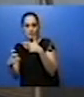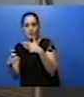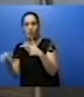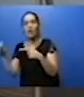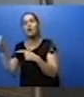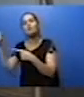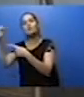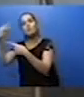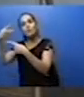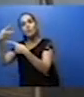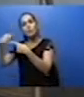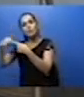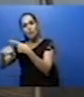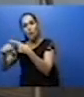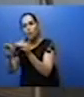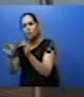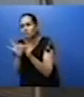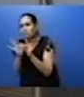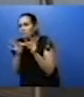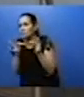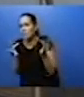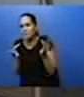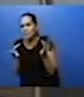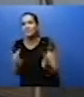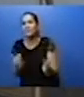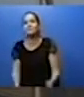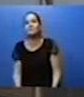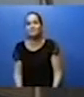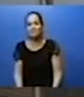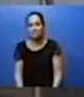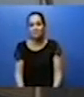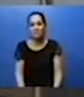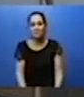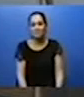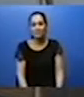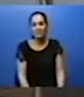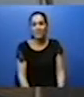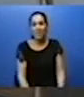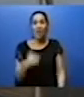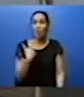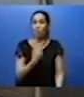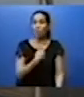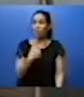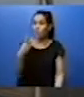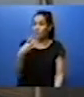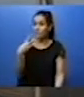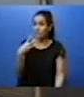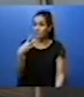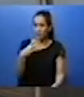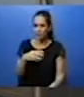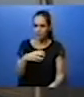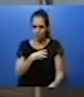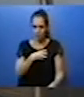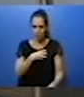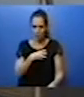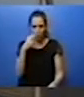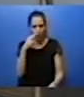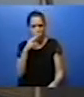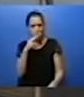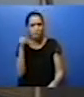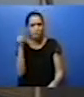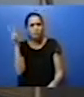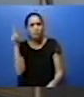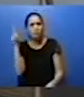595 um monte centros um toque terceiro caso no segundo caso